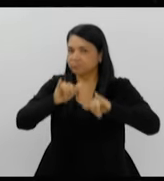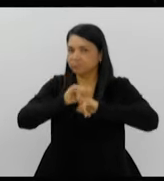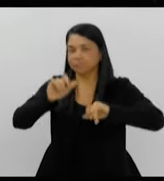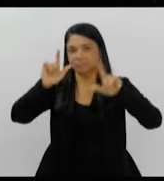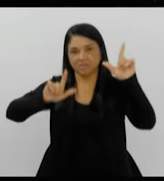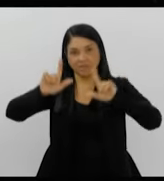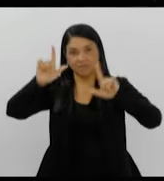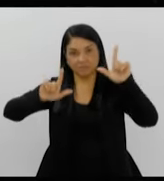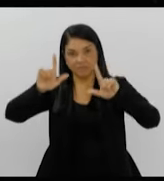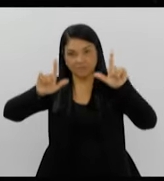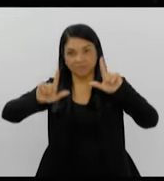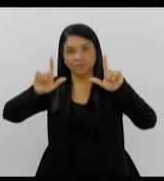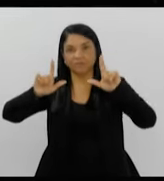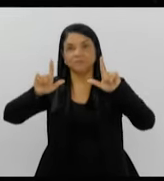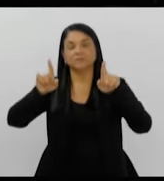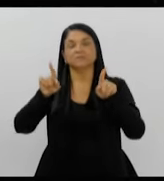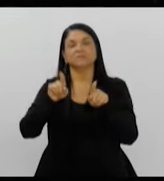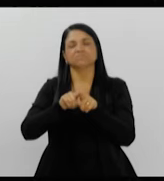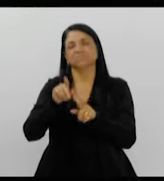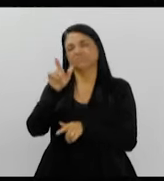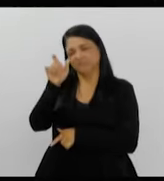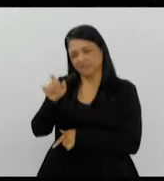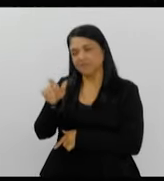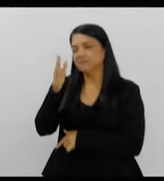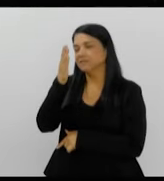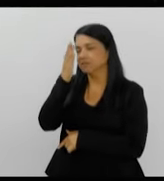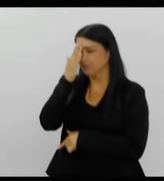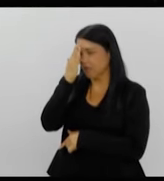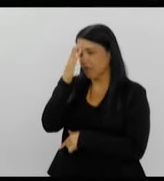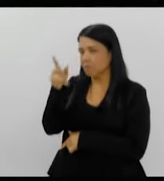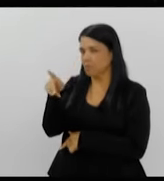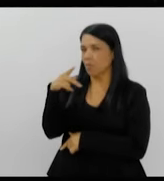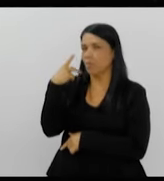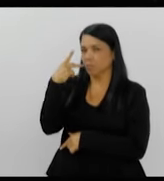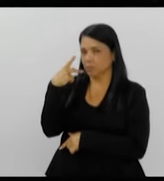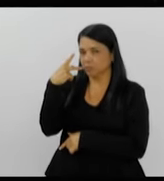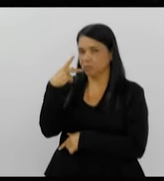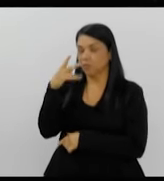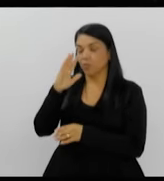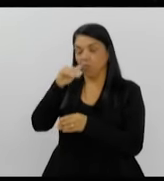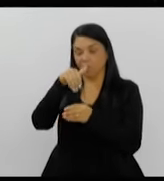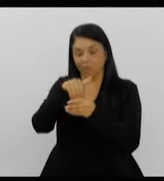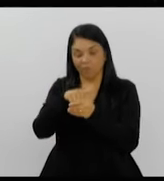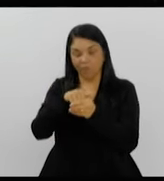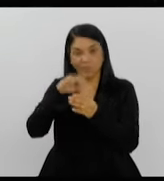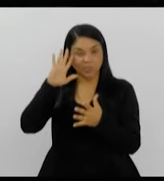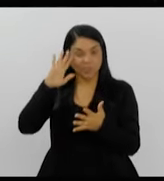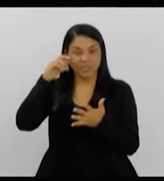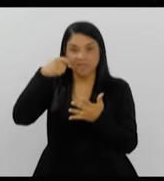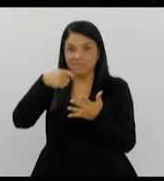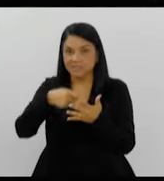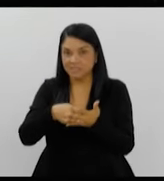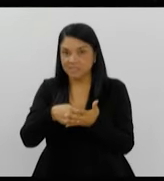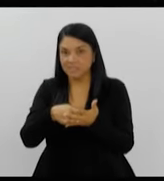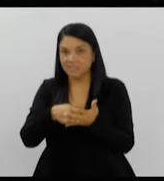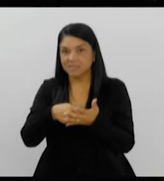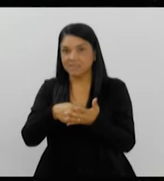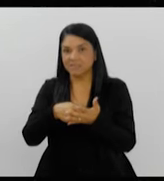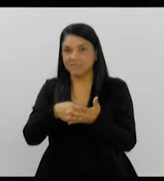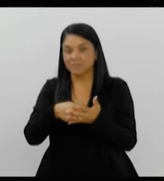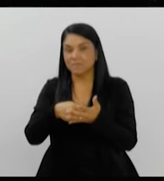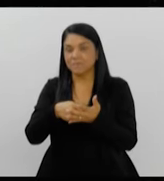acendendo e também sabe vossa excelência que é um político que o voto se decide as enxurradas